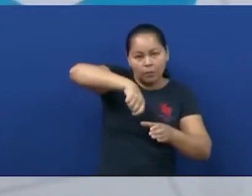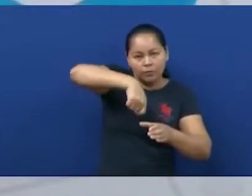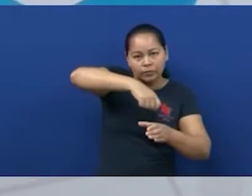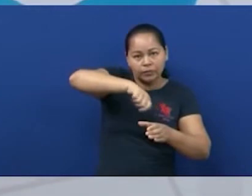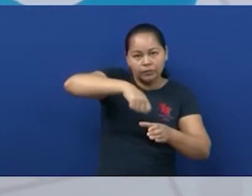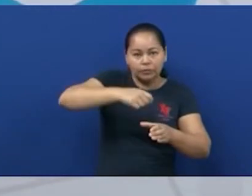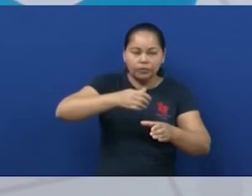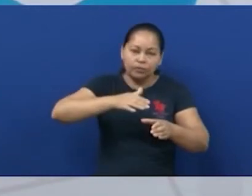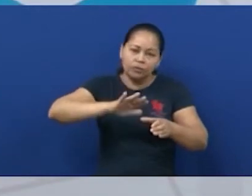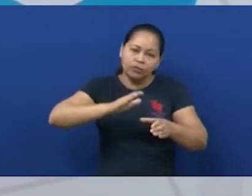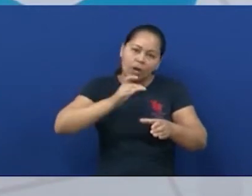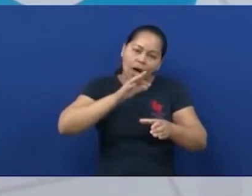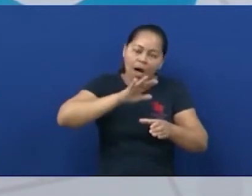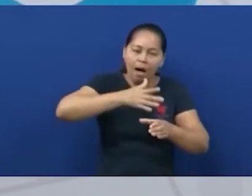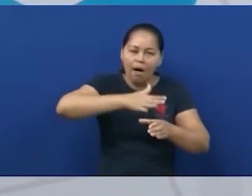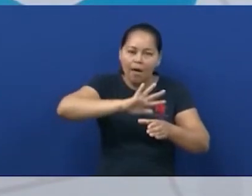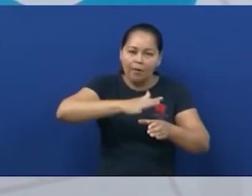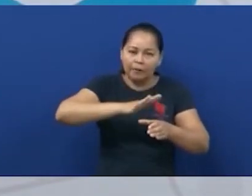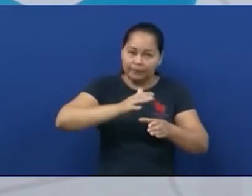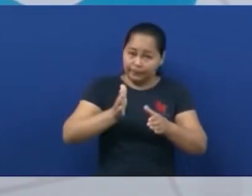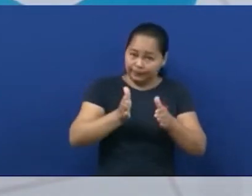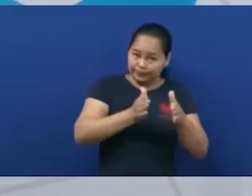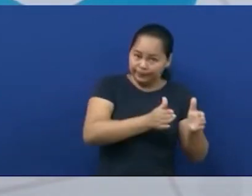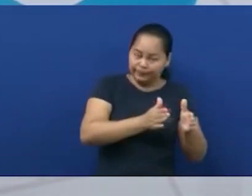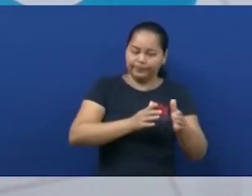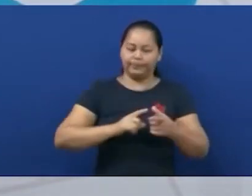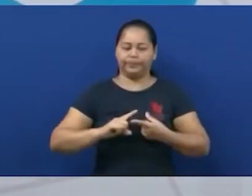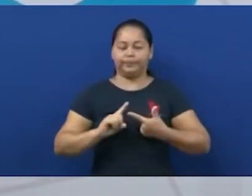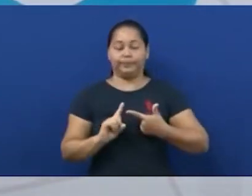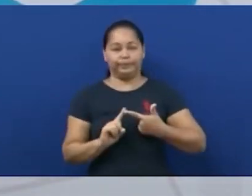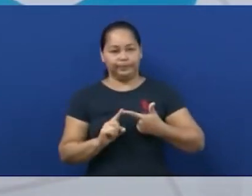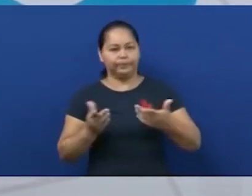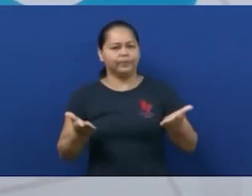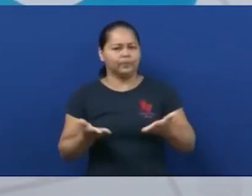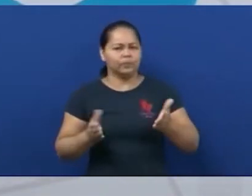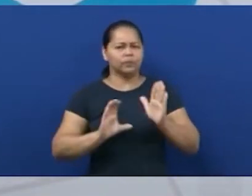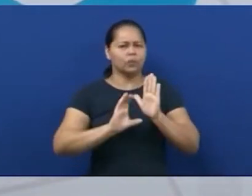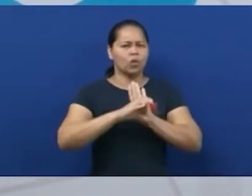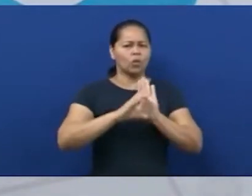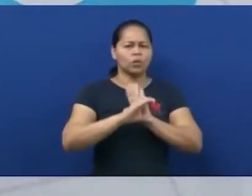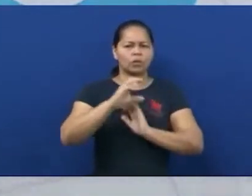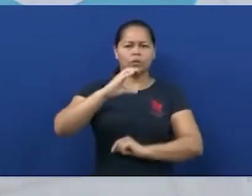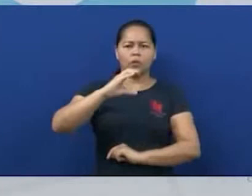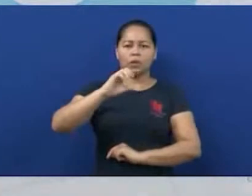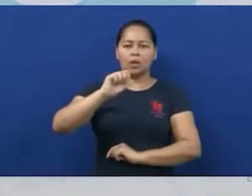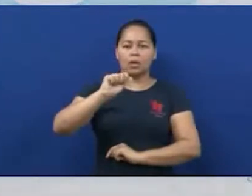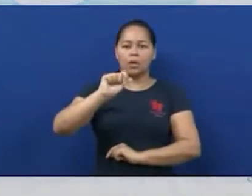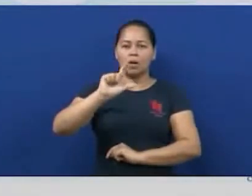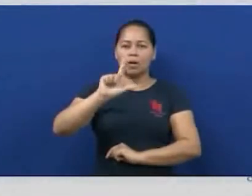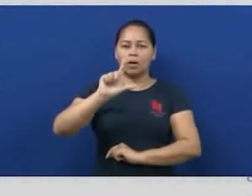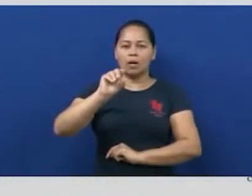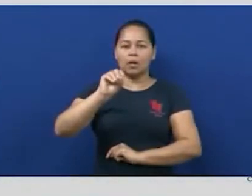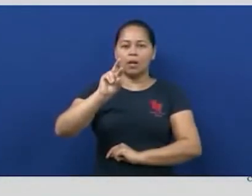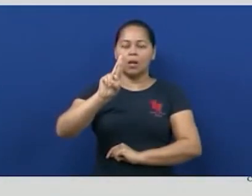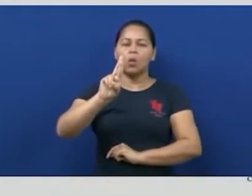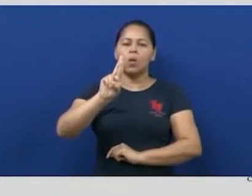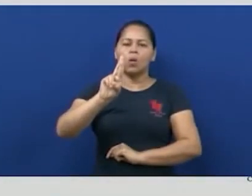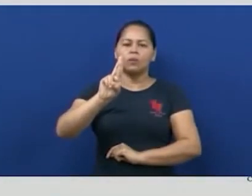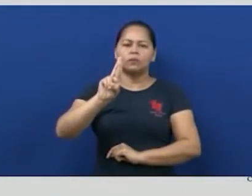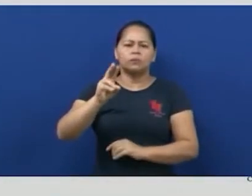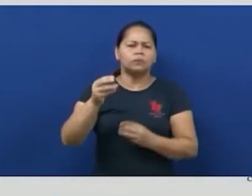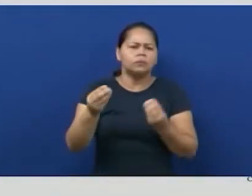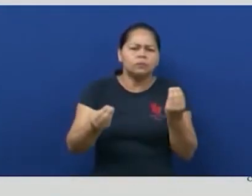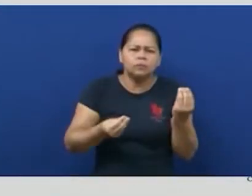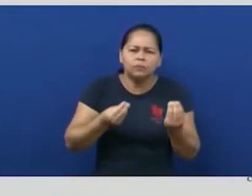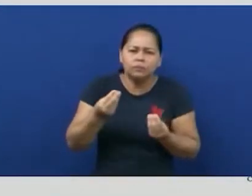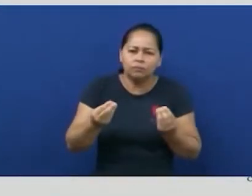Agora, vamos para o conceito de calor. Calor, ao contrário da temperatura, ele não tem